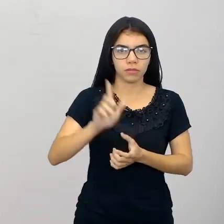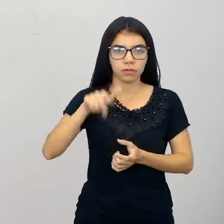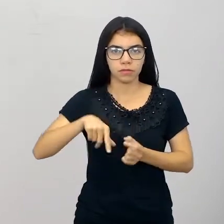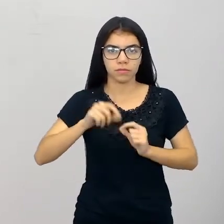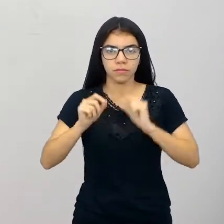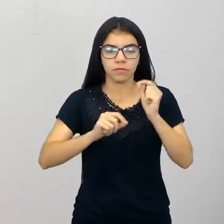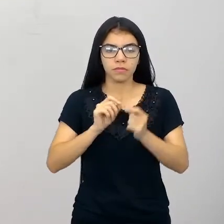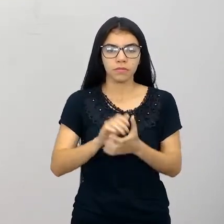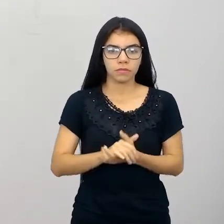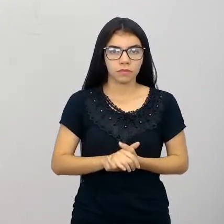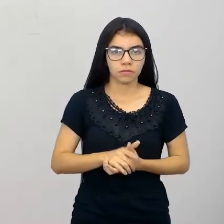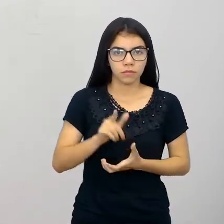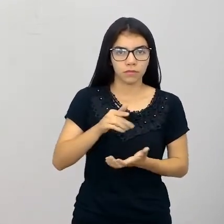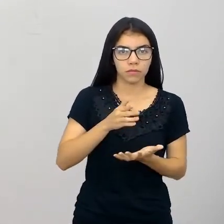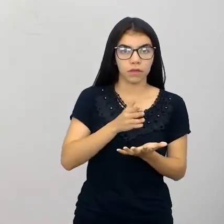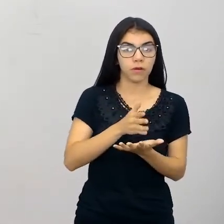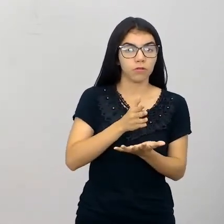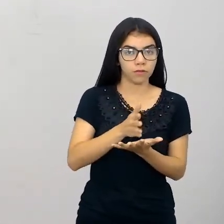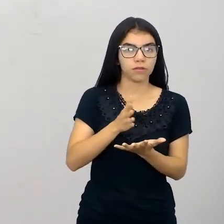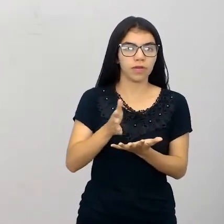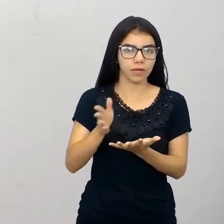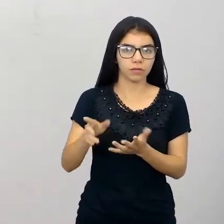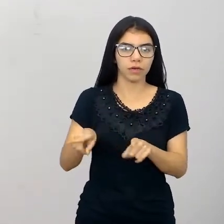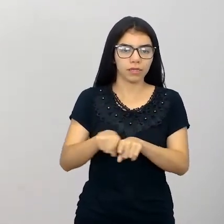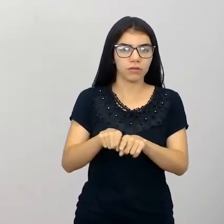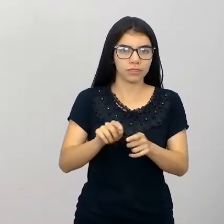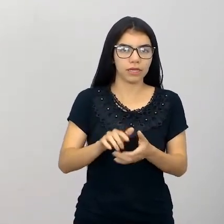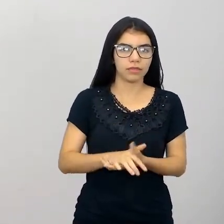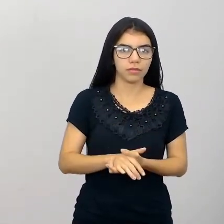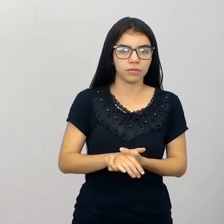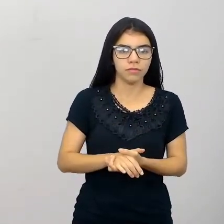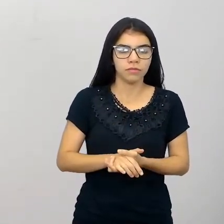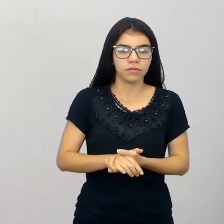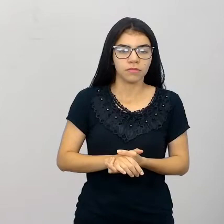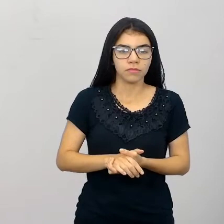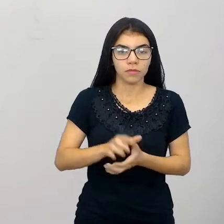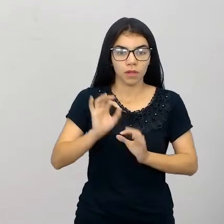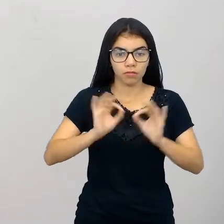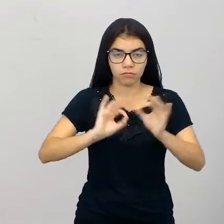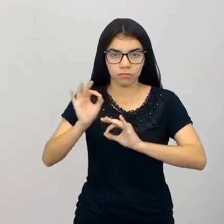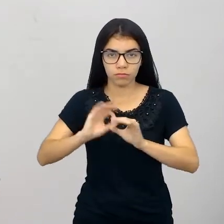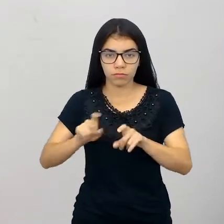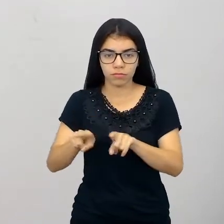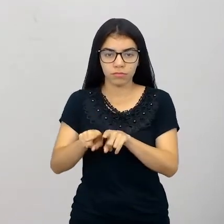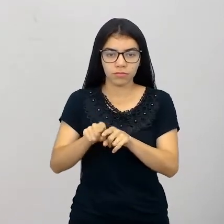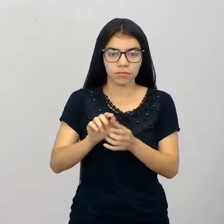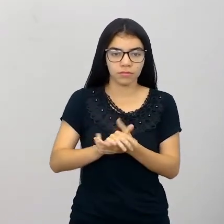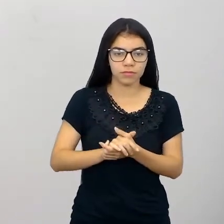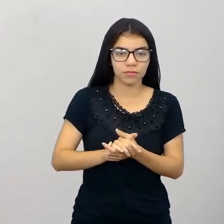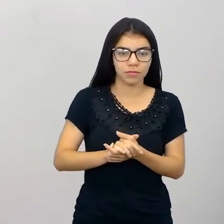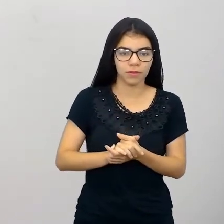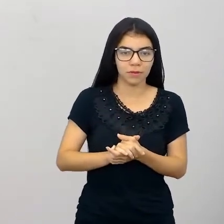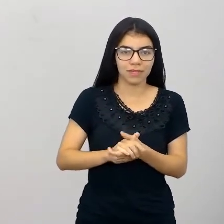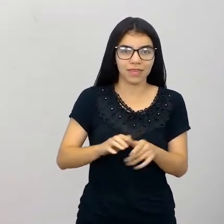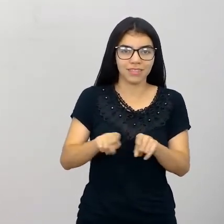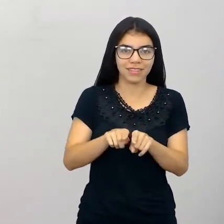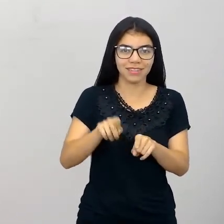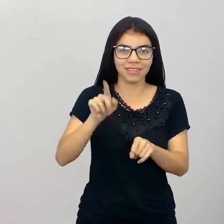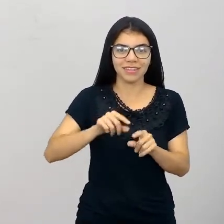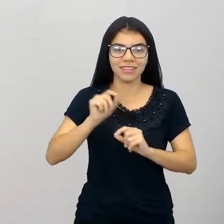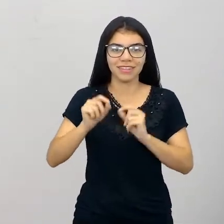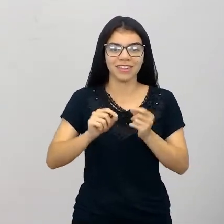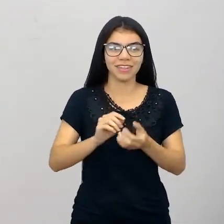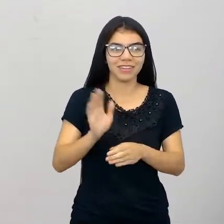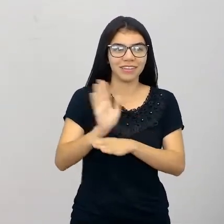finais, porque elaboramos a nossa filmoteca ao longo deste componente inteiro. Vocês fizeram isso, né? Debatemos sobre a estrutura do